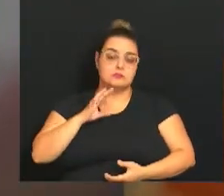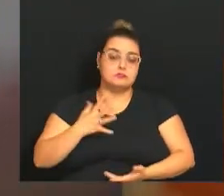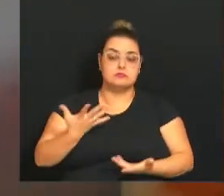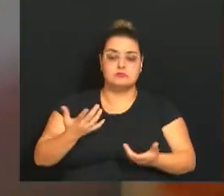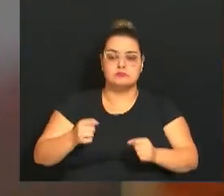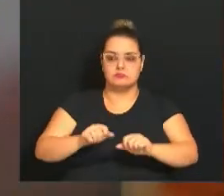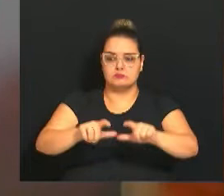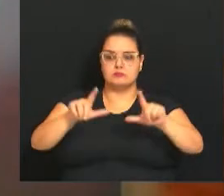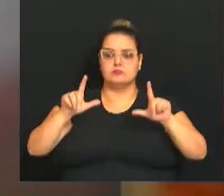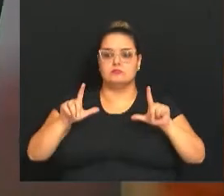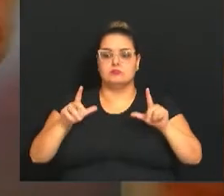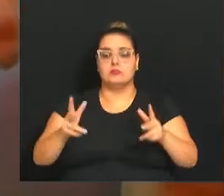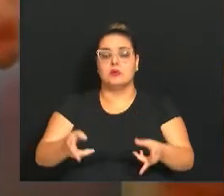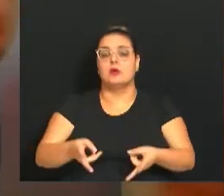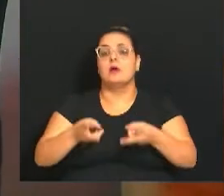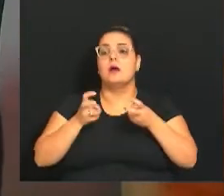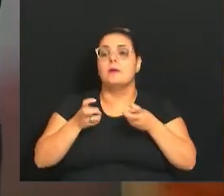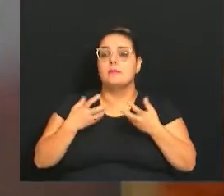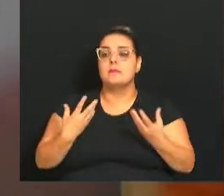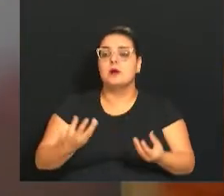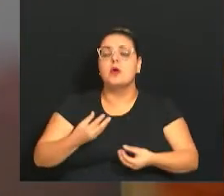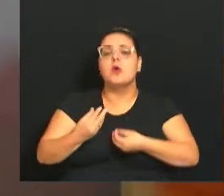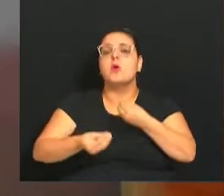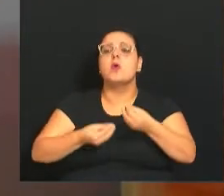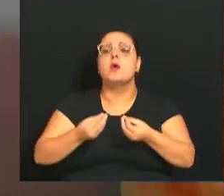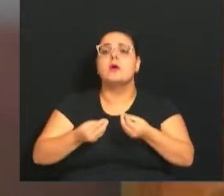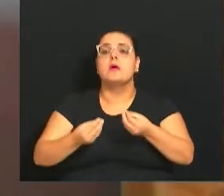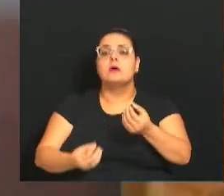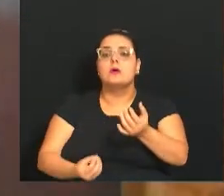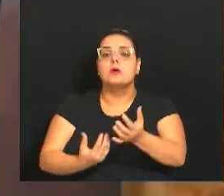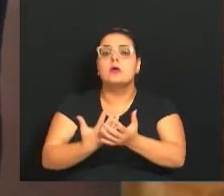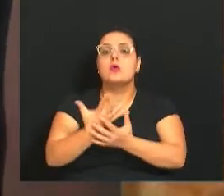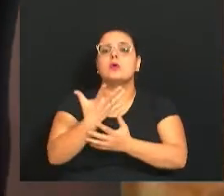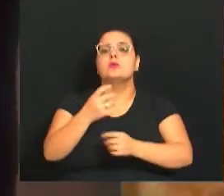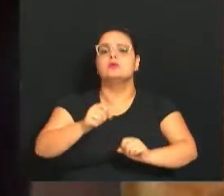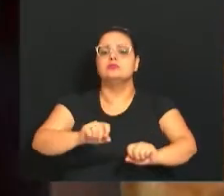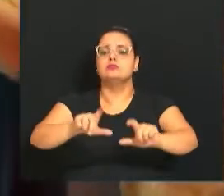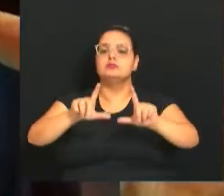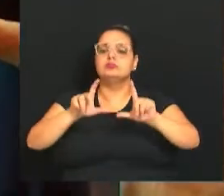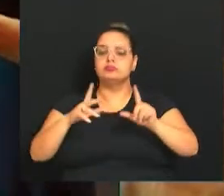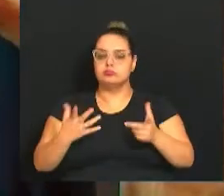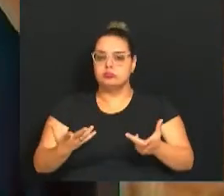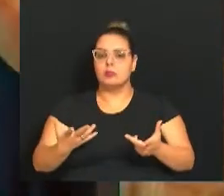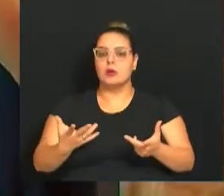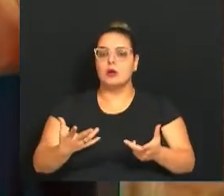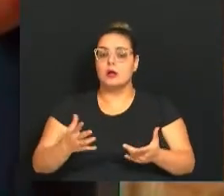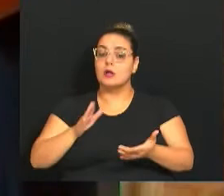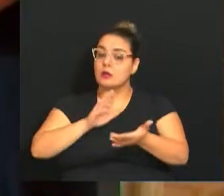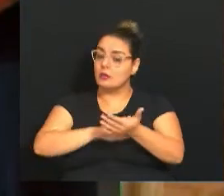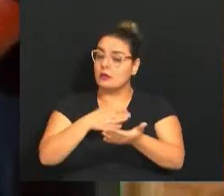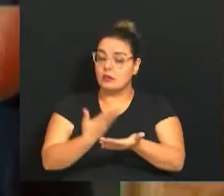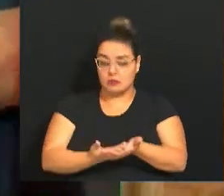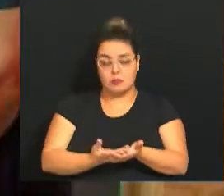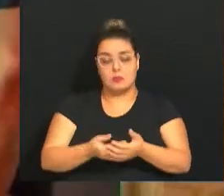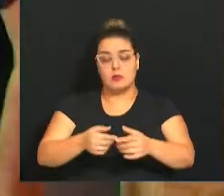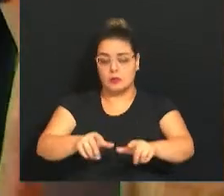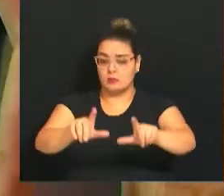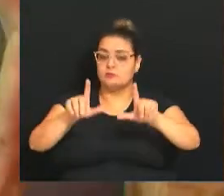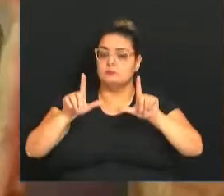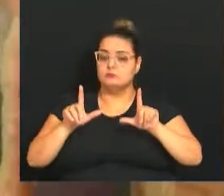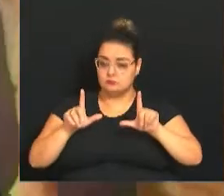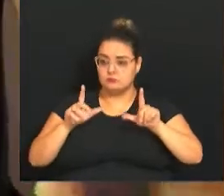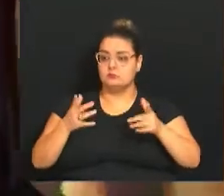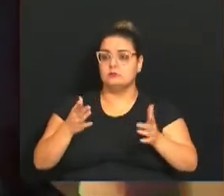as pessoas percebam como você pode construir uma imagem e como que você pode ler uma imagem a partir da proposta